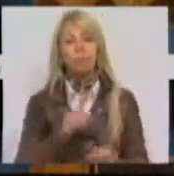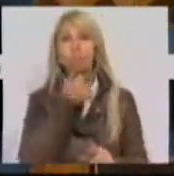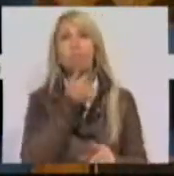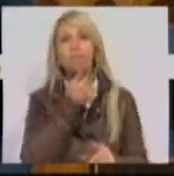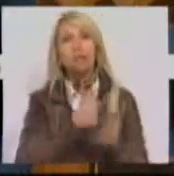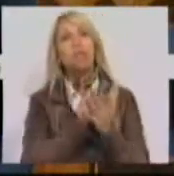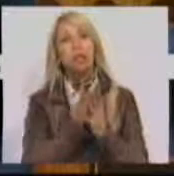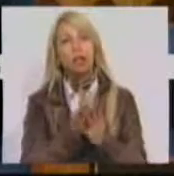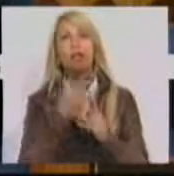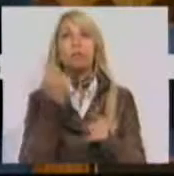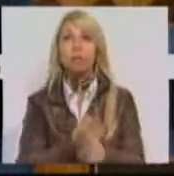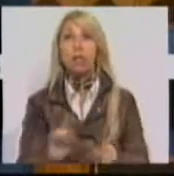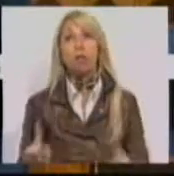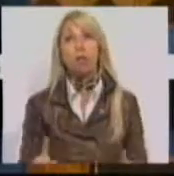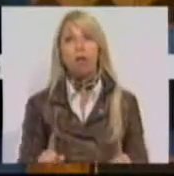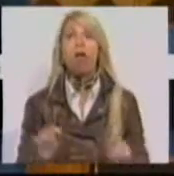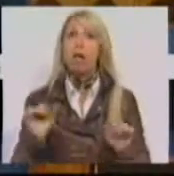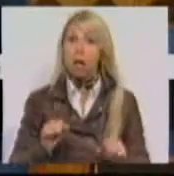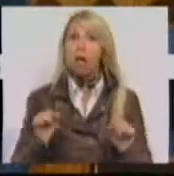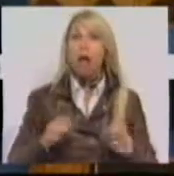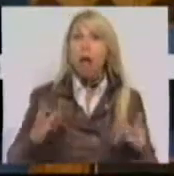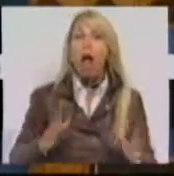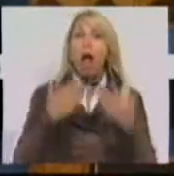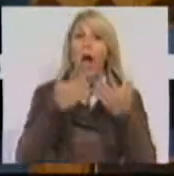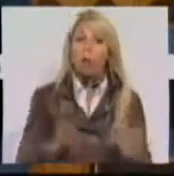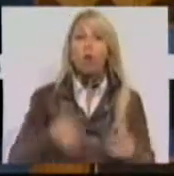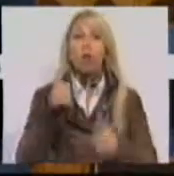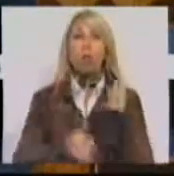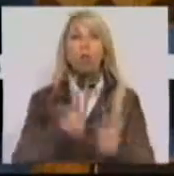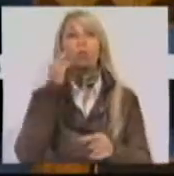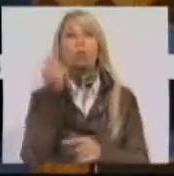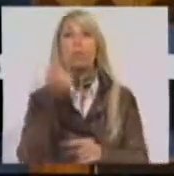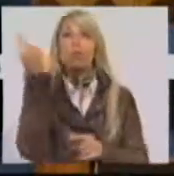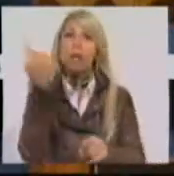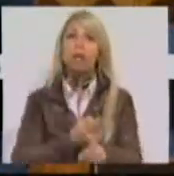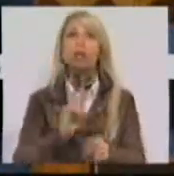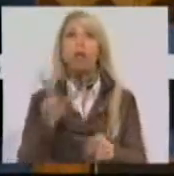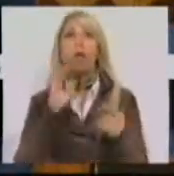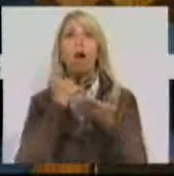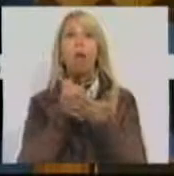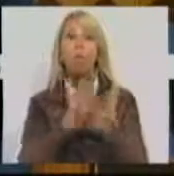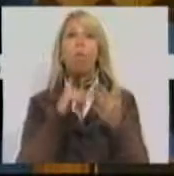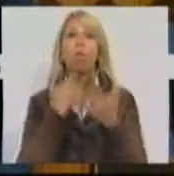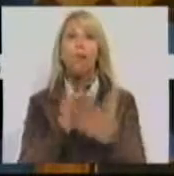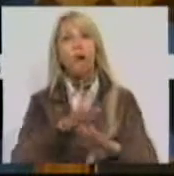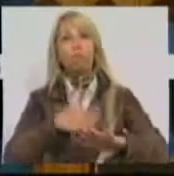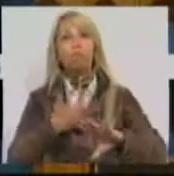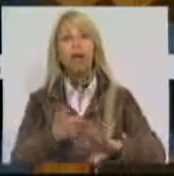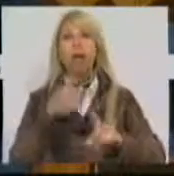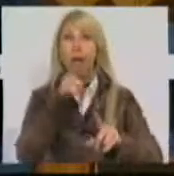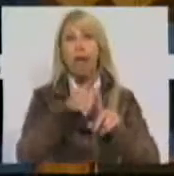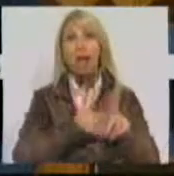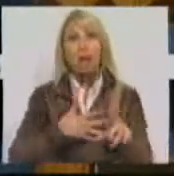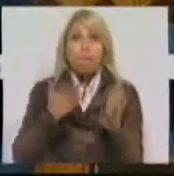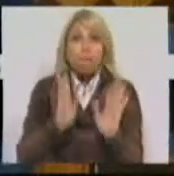excepcionais. Sim, abrir um concurso especial, excepcional, para dar mais apoios a entidades que precisam dele. E